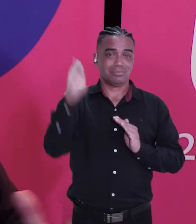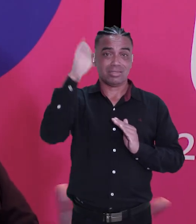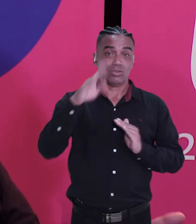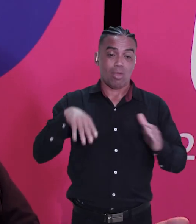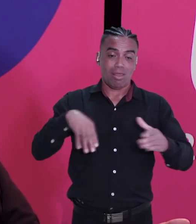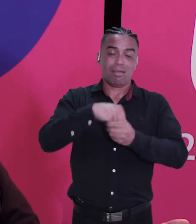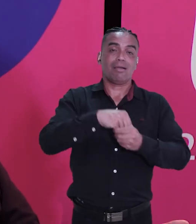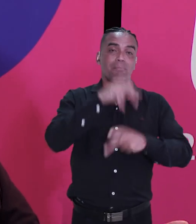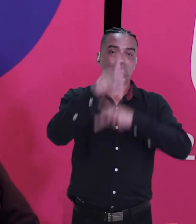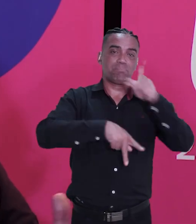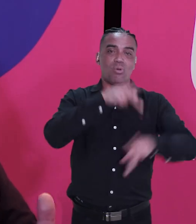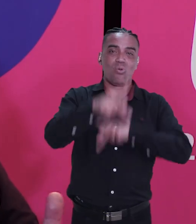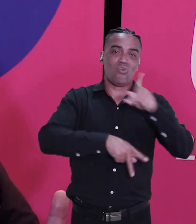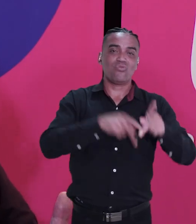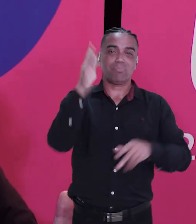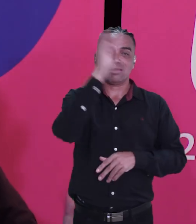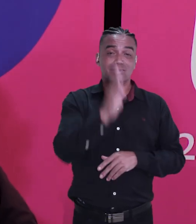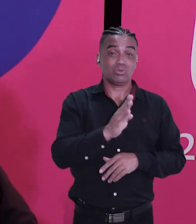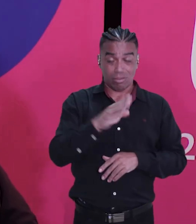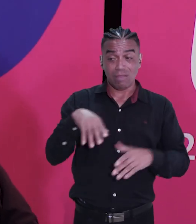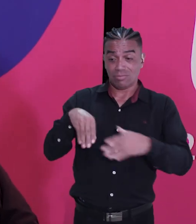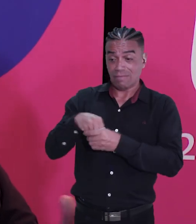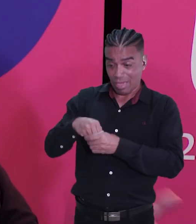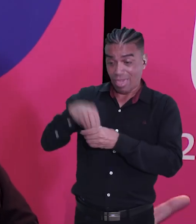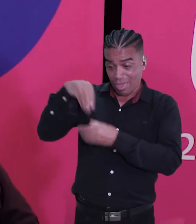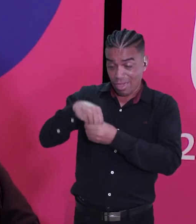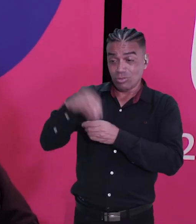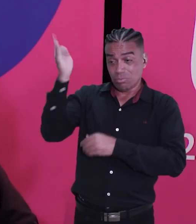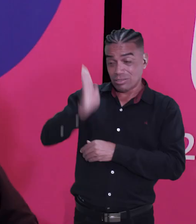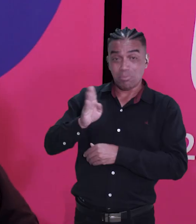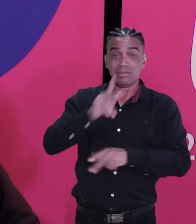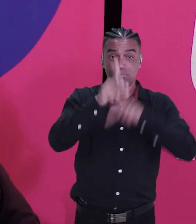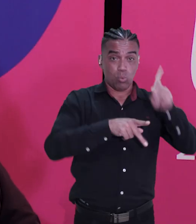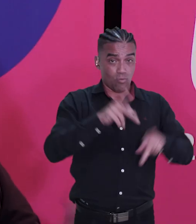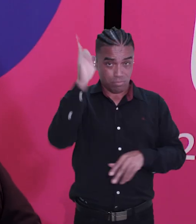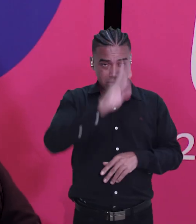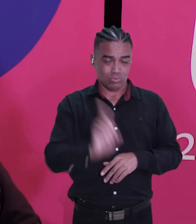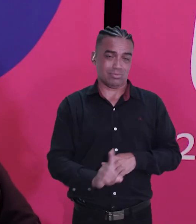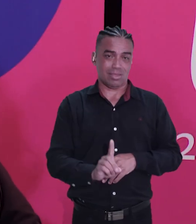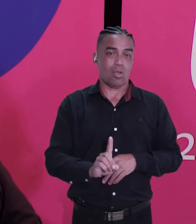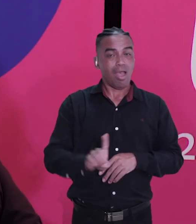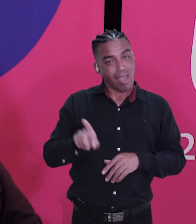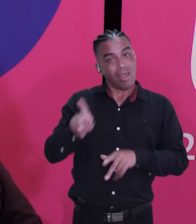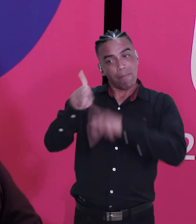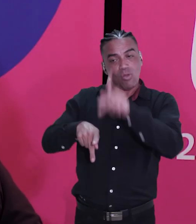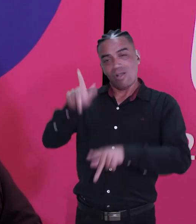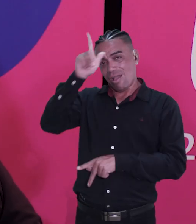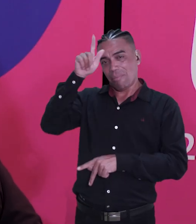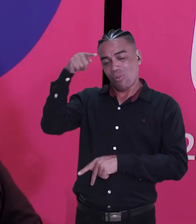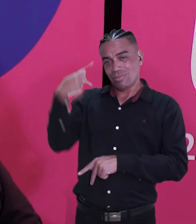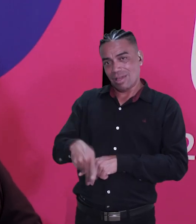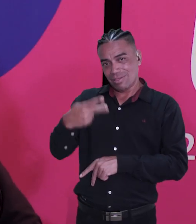faziam parte do povo brasileiro, faziam parte só da população do Brasil, mas não do povo, né? Então, quer dizer, havia uma possibilidade até